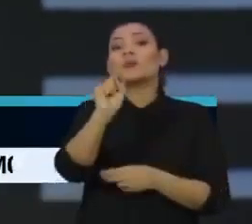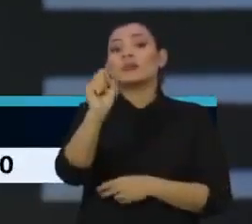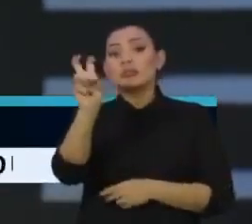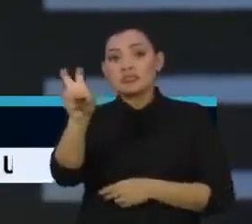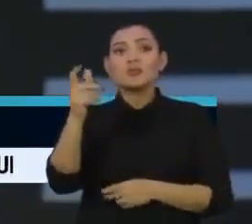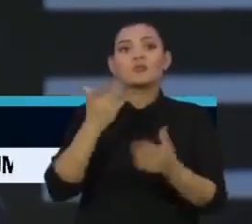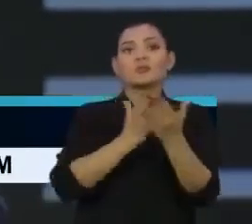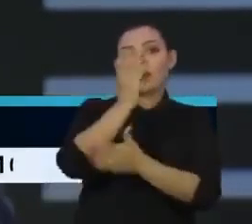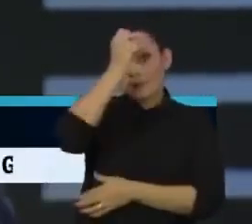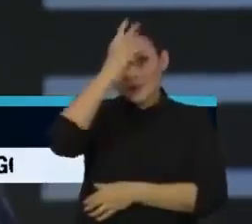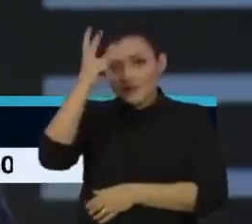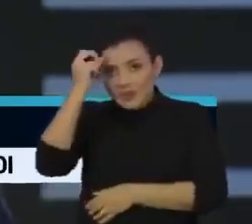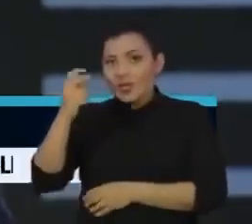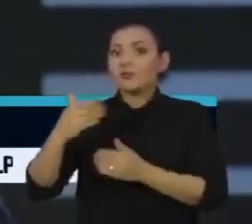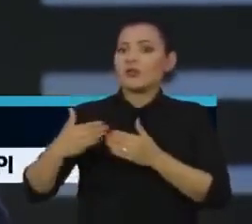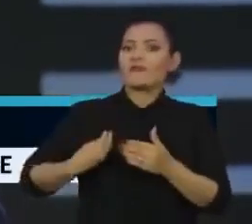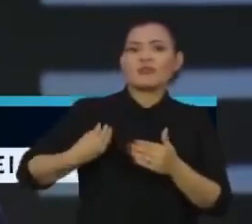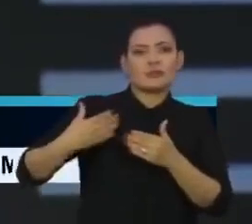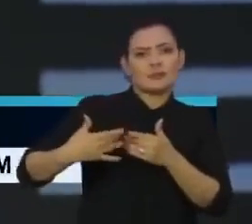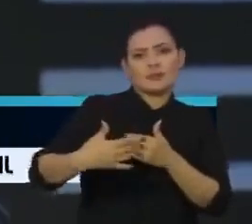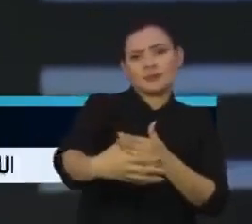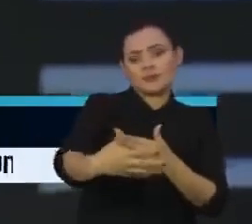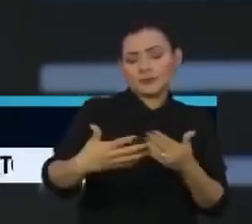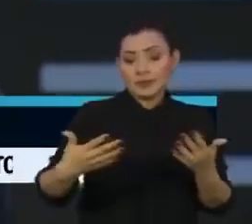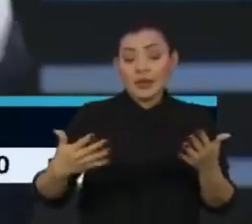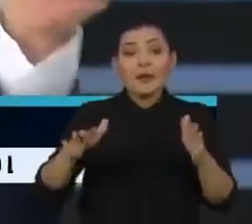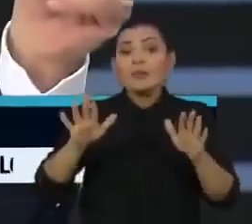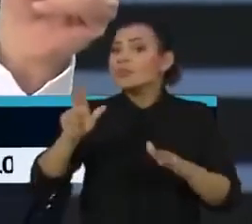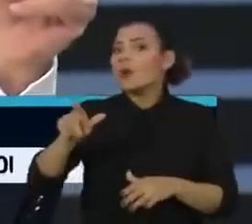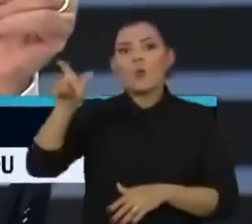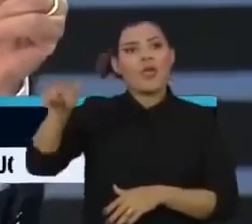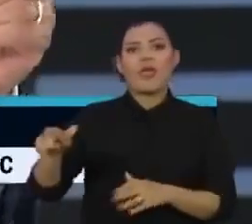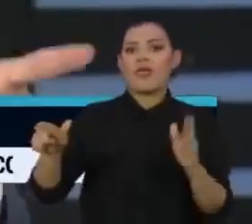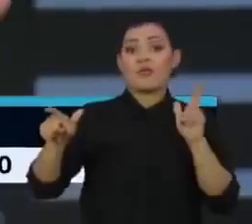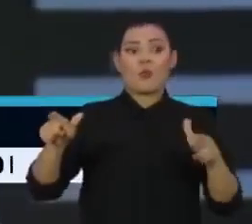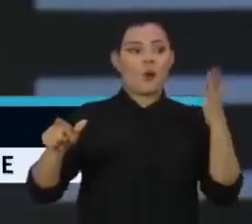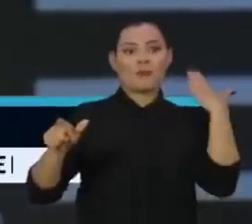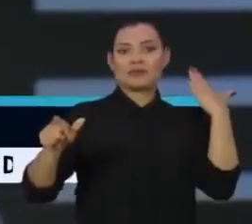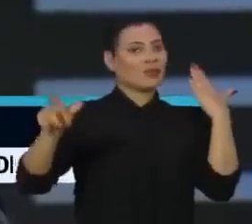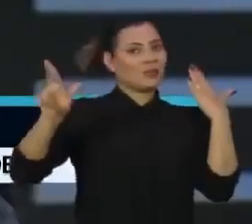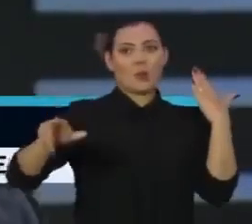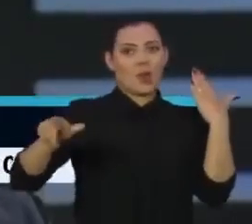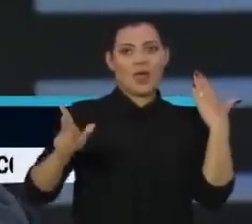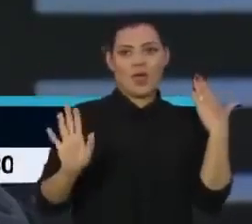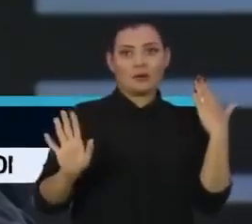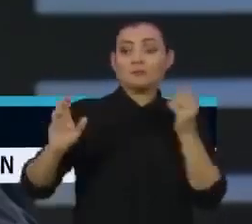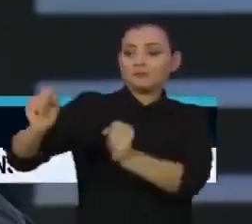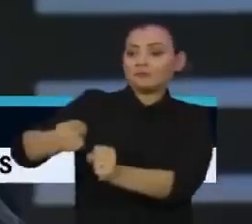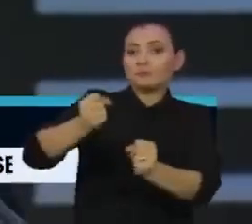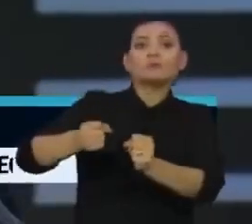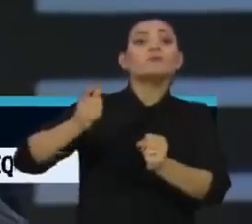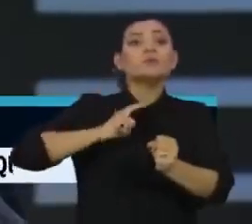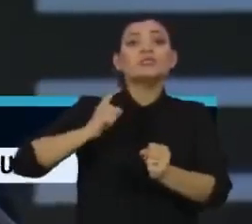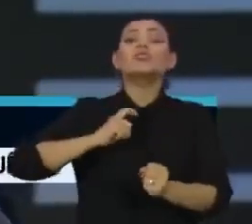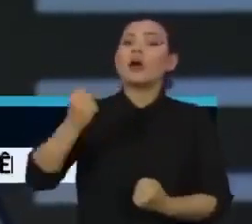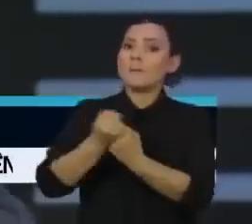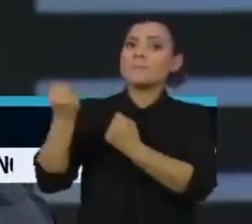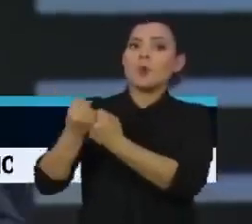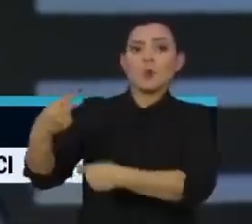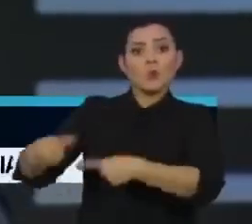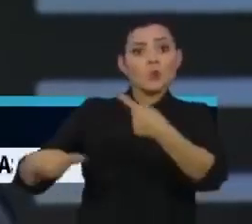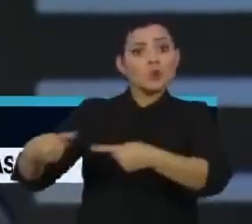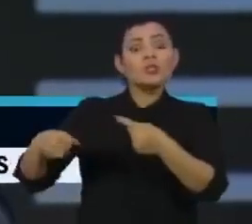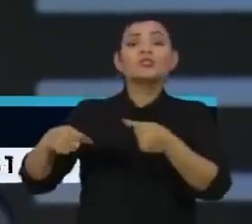eleito prefeito e termina a vida de forma caricata, não é o Jânio daquela época, que tem inclusive sólidos apoios